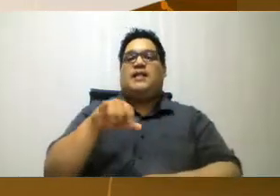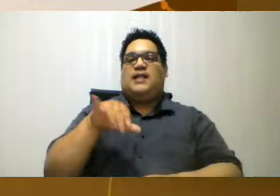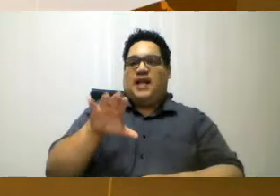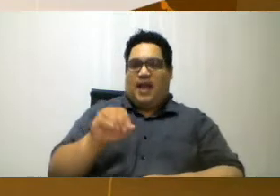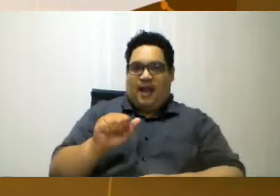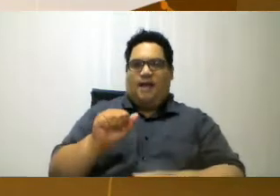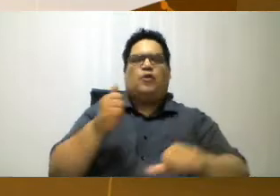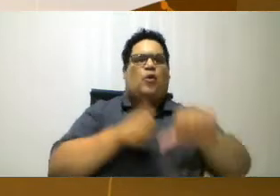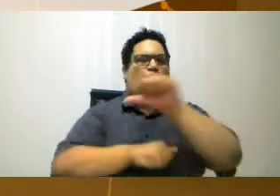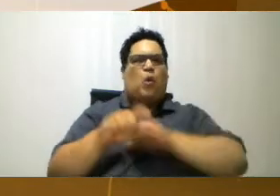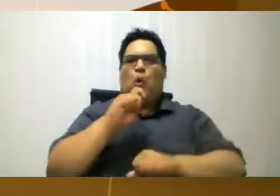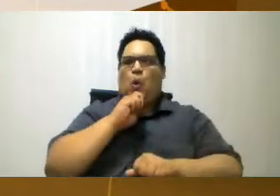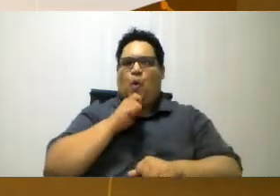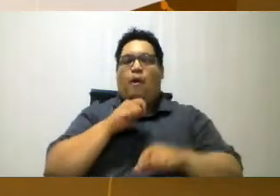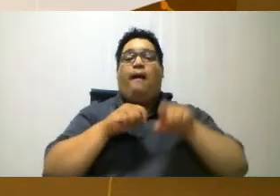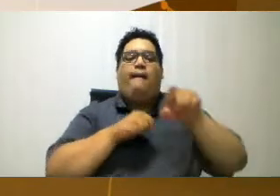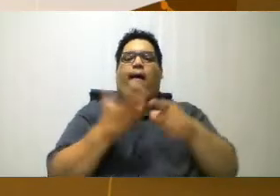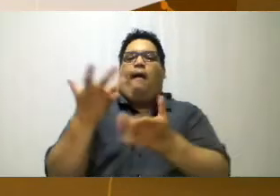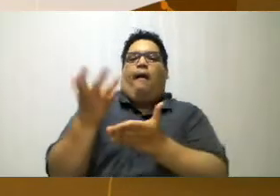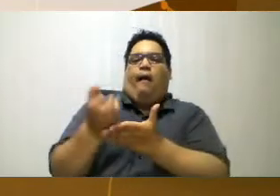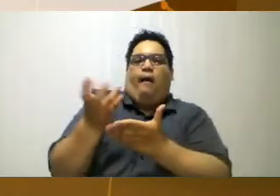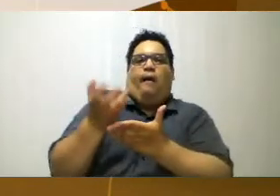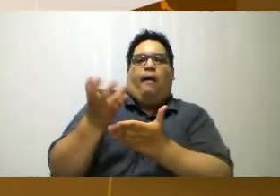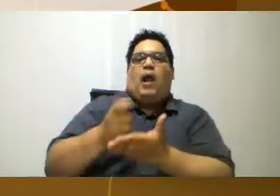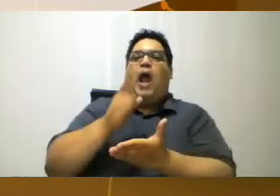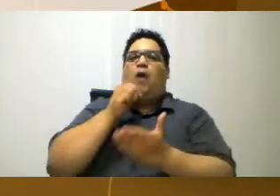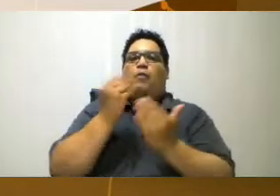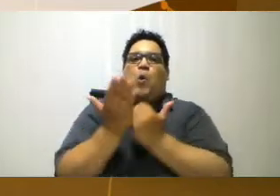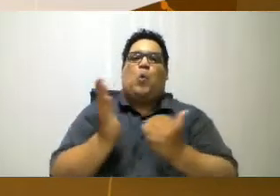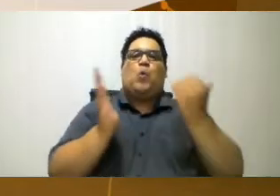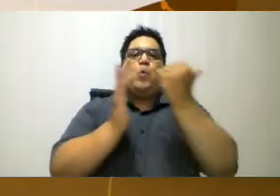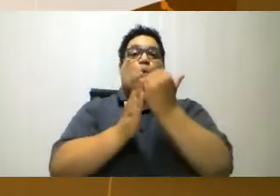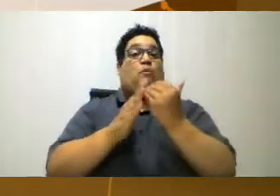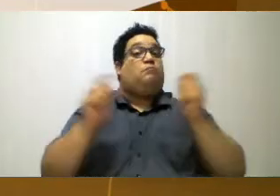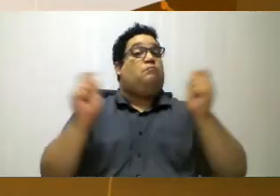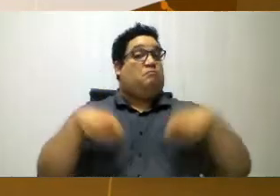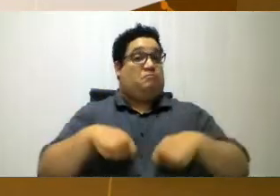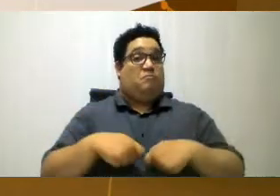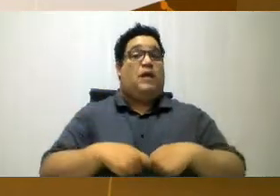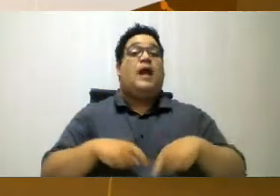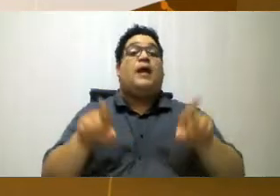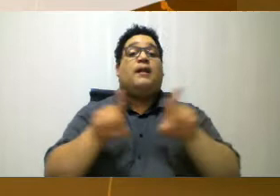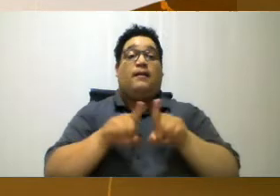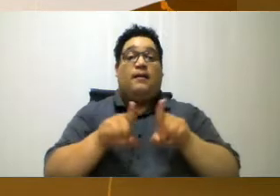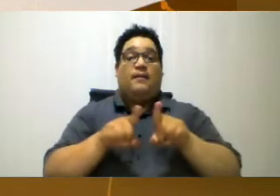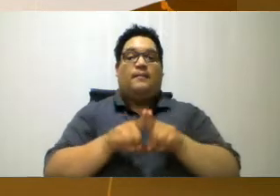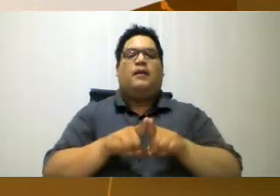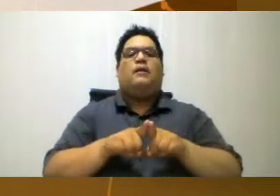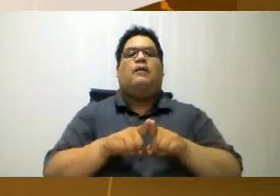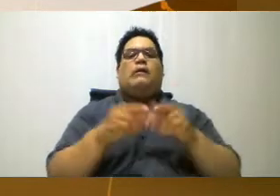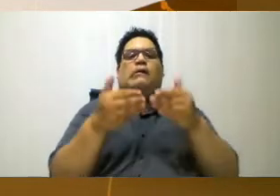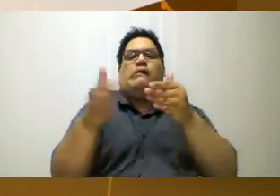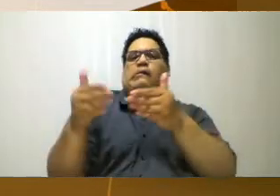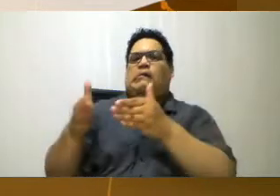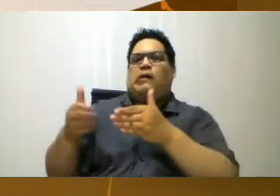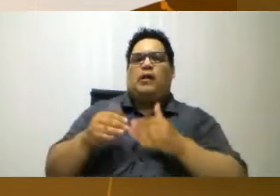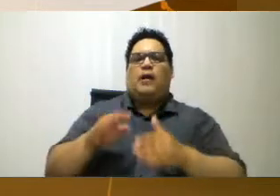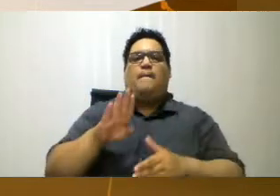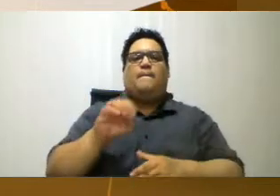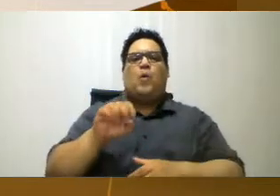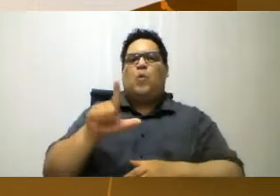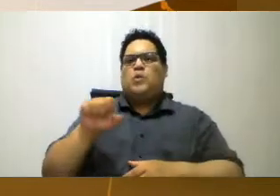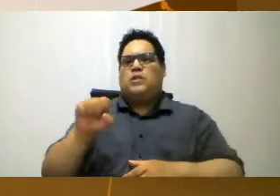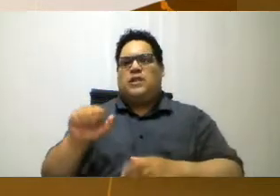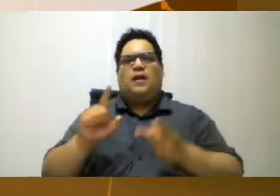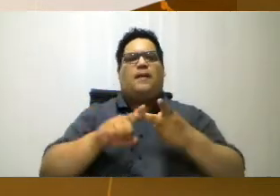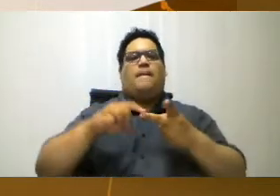o equipamento foi absorvendo umidade ao longo dos anos, né? Ingresso de umidade por falha de vedações, né? Bolsas, membranas, vedações